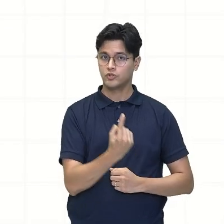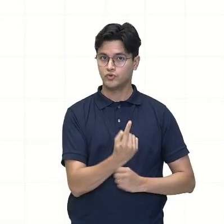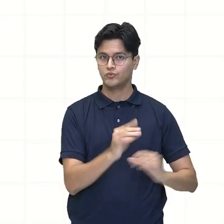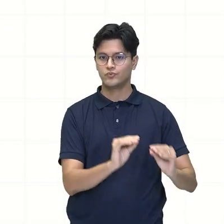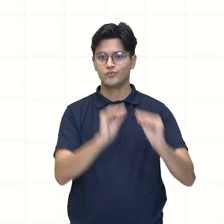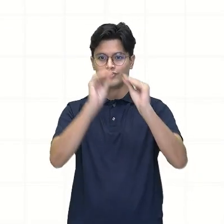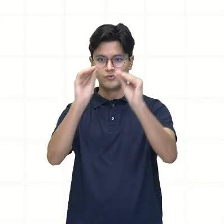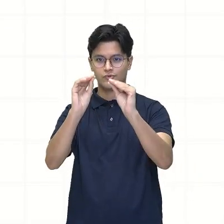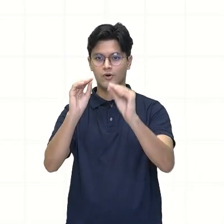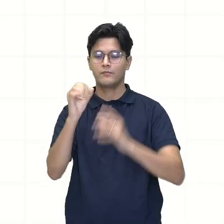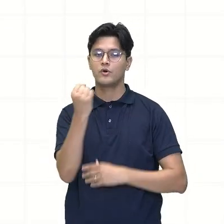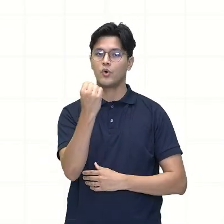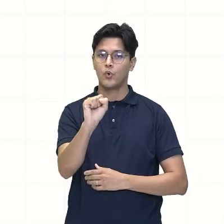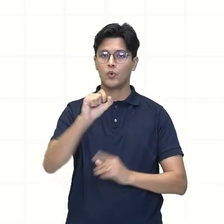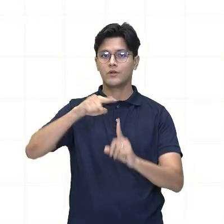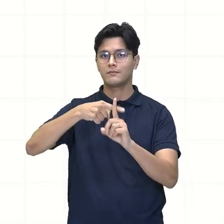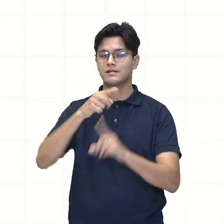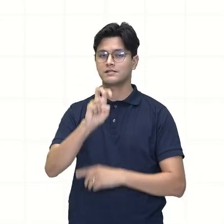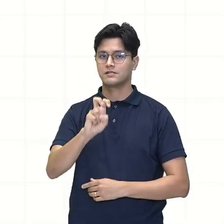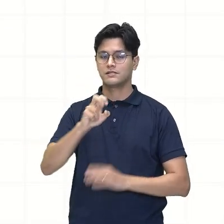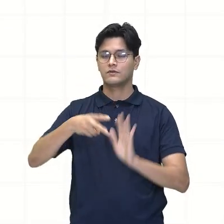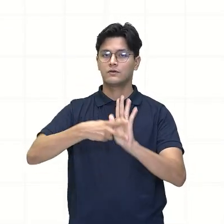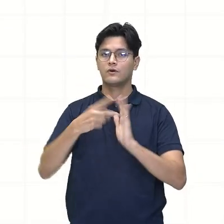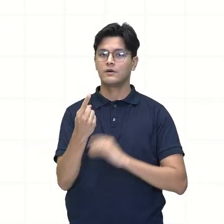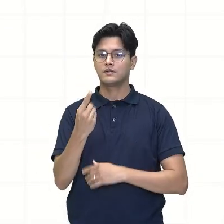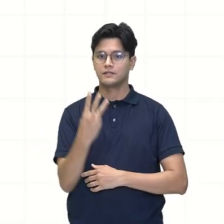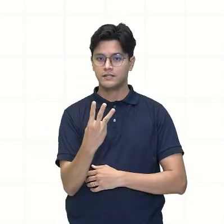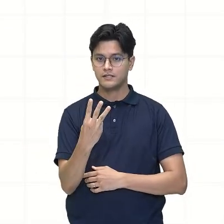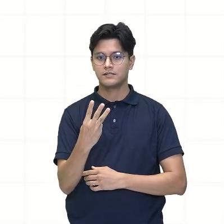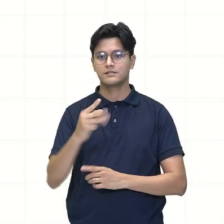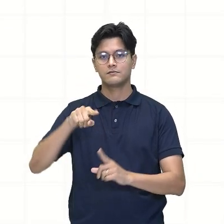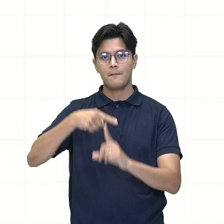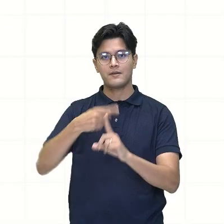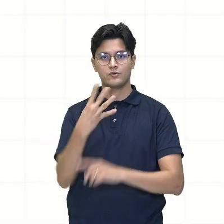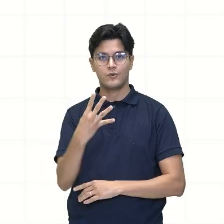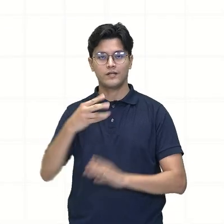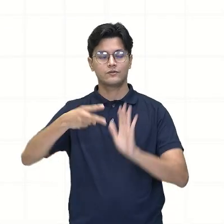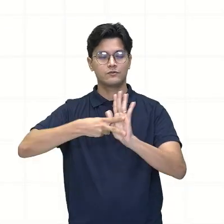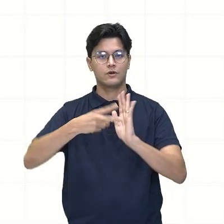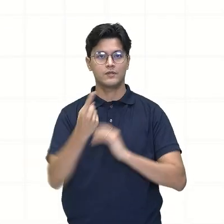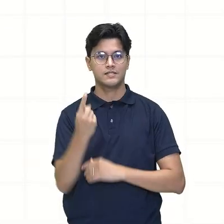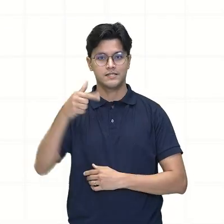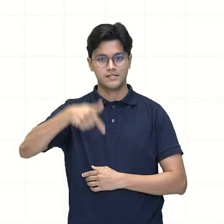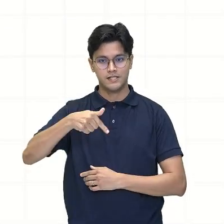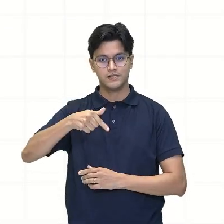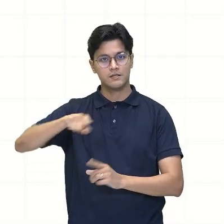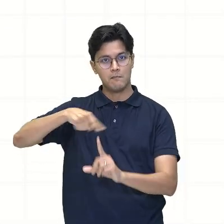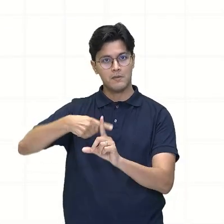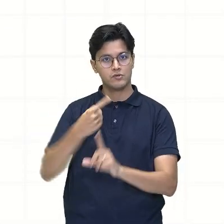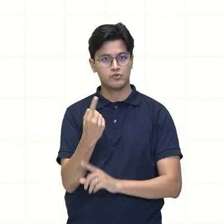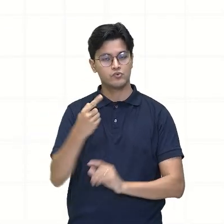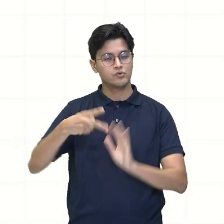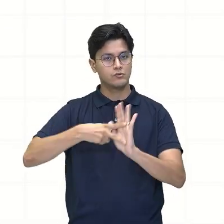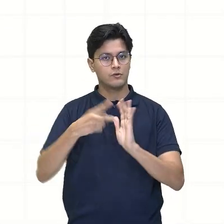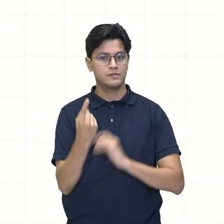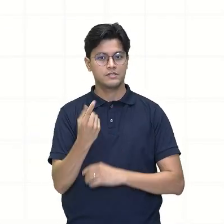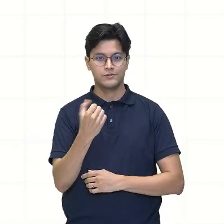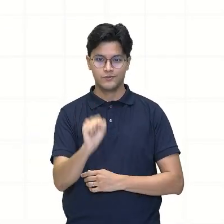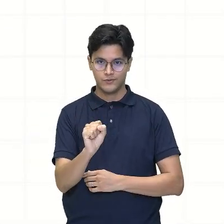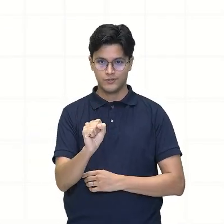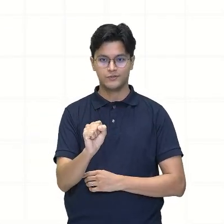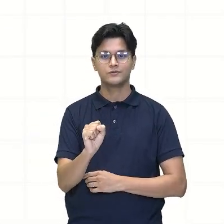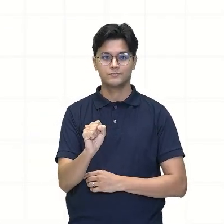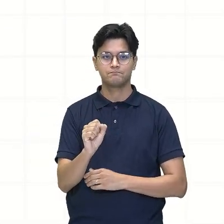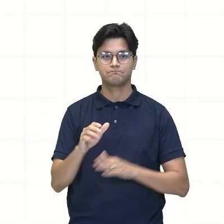13. 13 mais 4, 17. Com mais 1, 18. Então, comprovando aqui que a soma